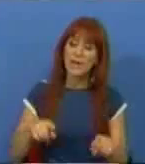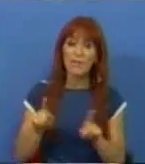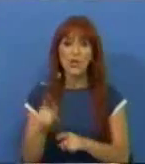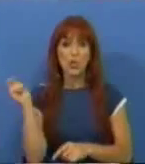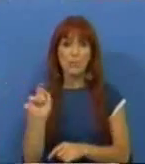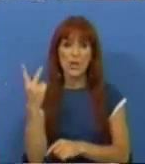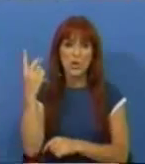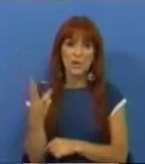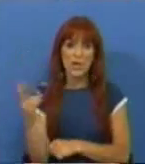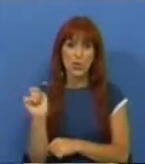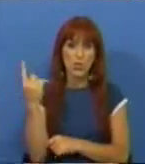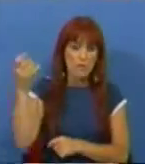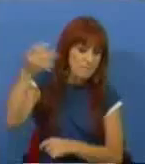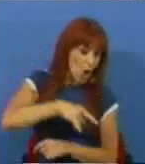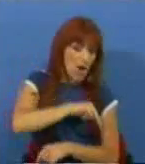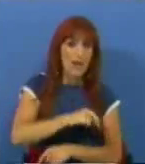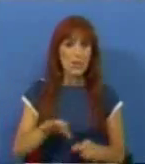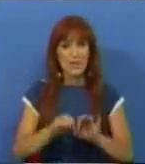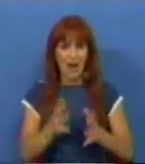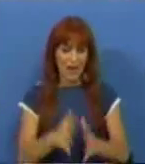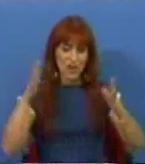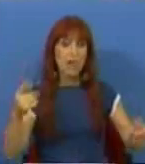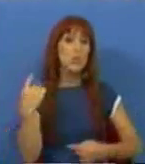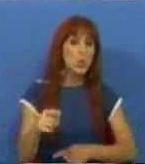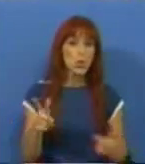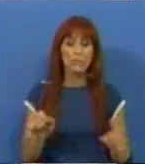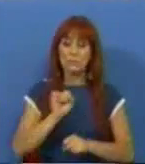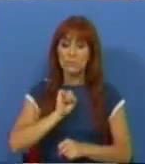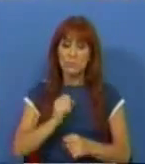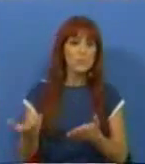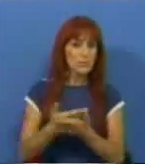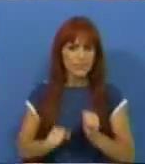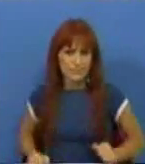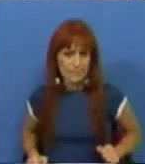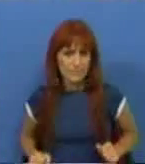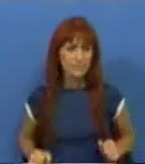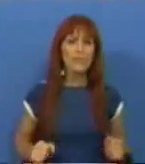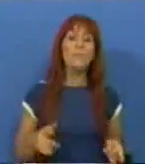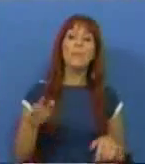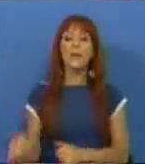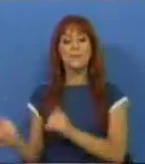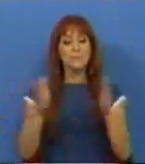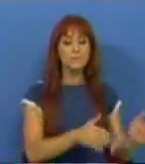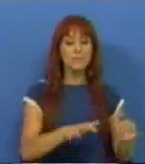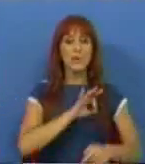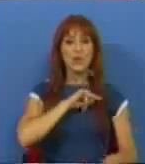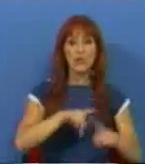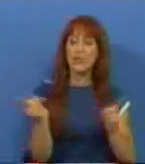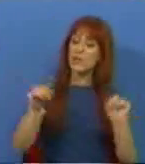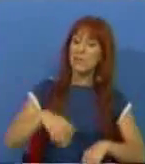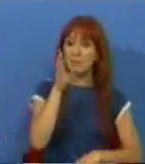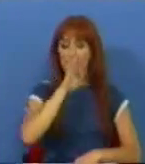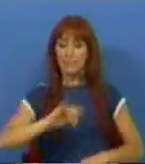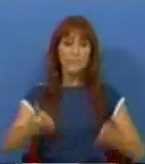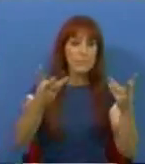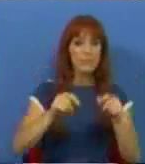aliás, um trimestre melhor do que este em termos de crescimento da nossa economia. Por outro lado, Sr. Deputado, também a